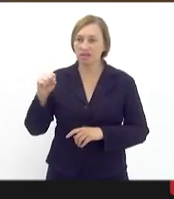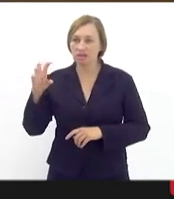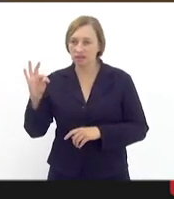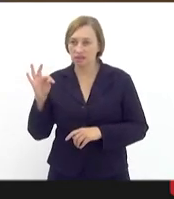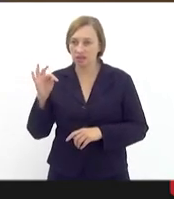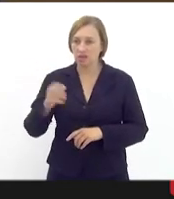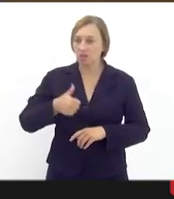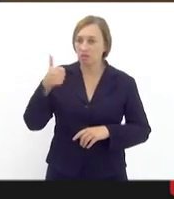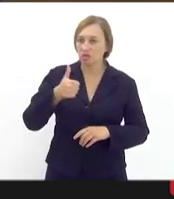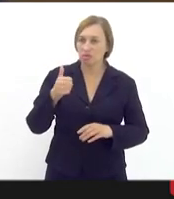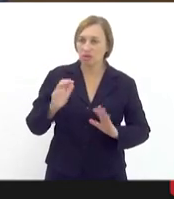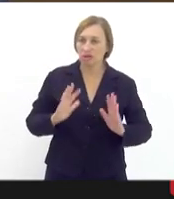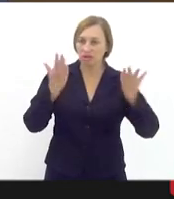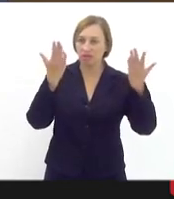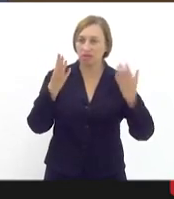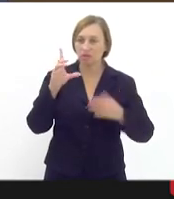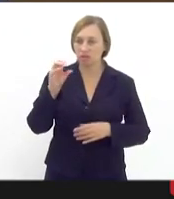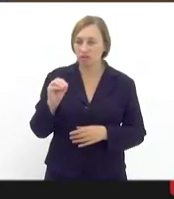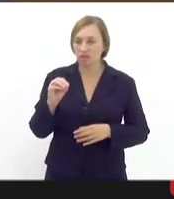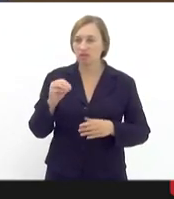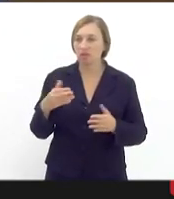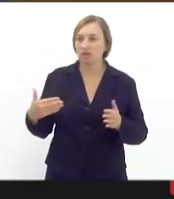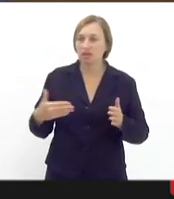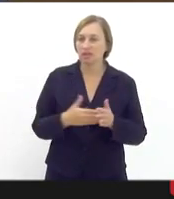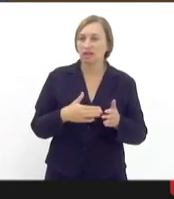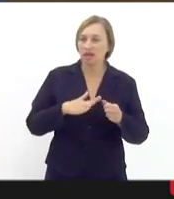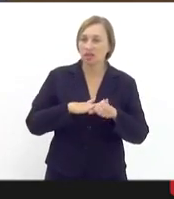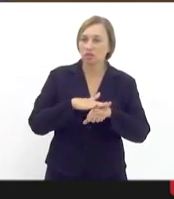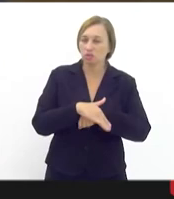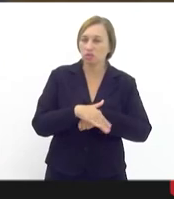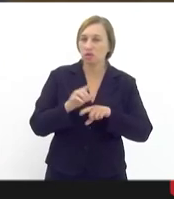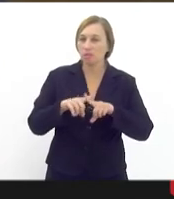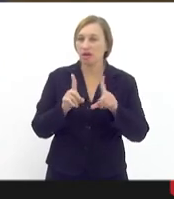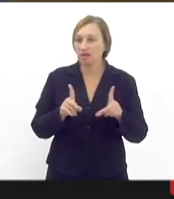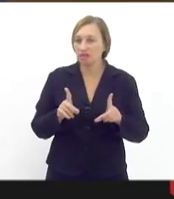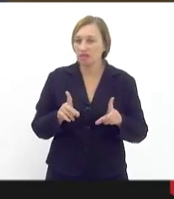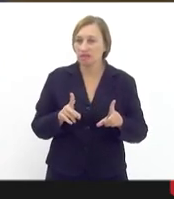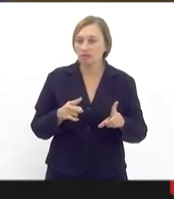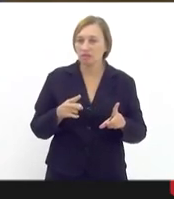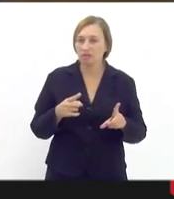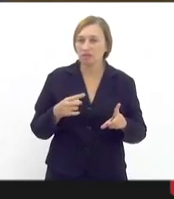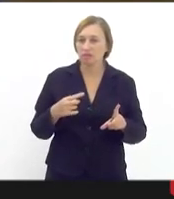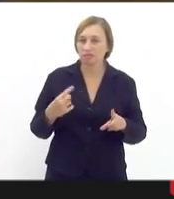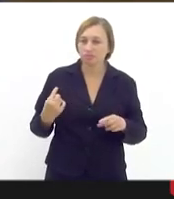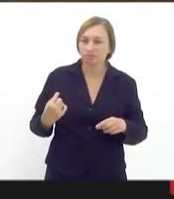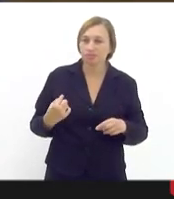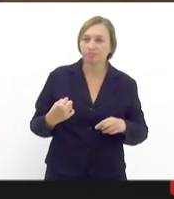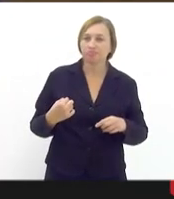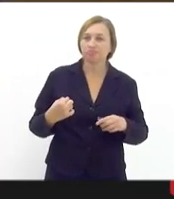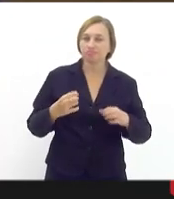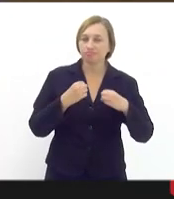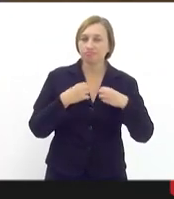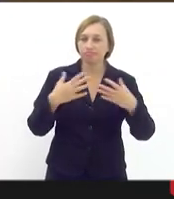bem cedinho e ainda vou até a noite. Mas eu fiz questão de participar dessa audiência